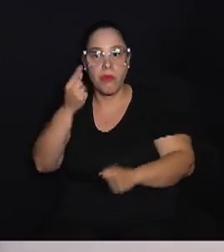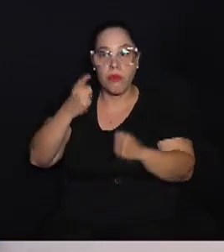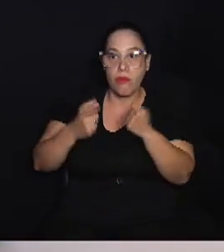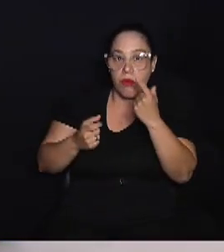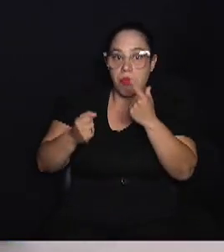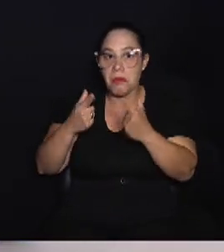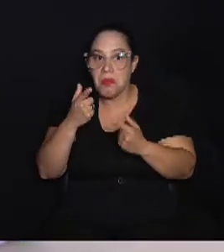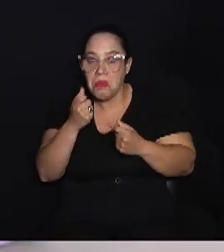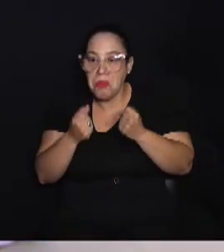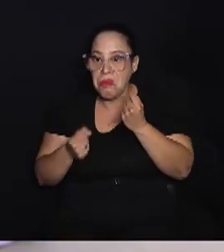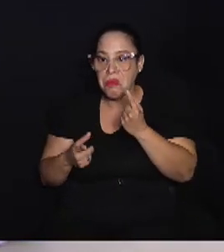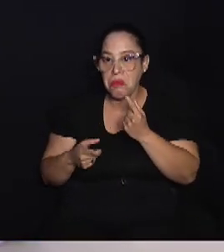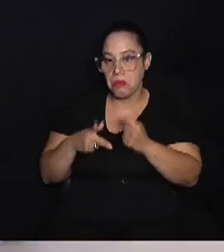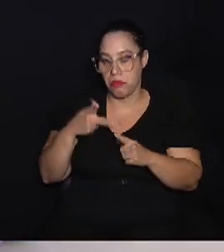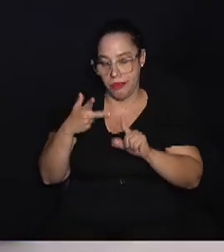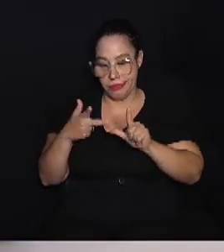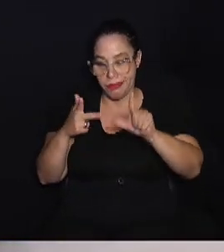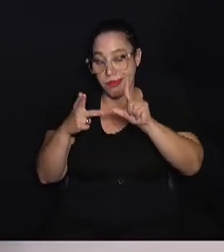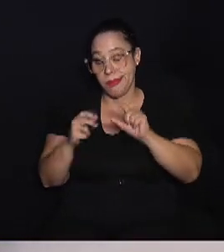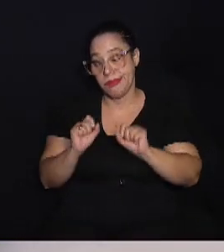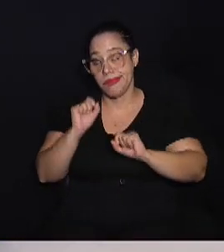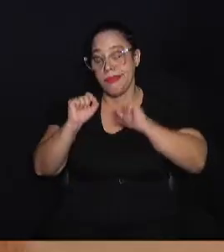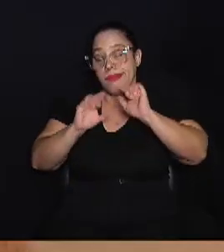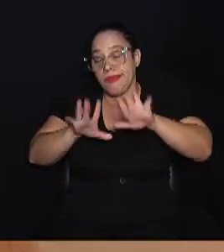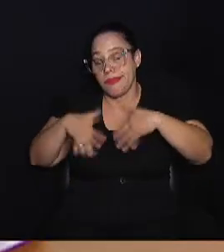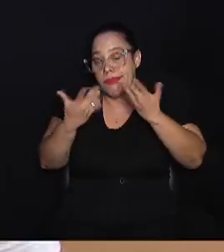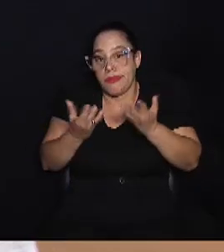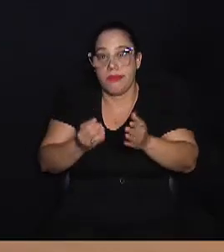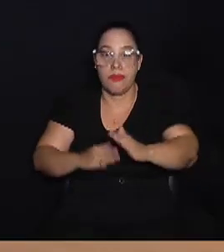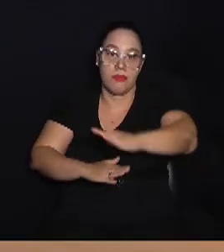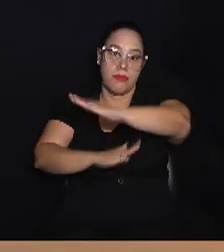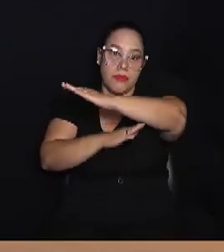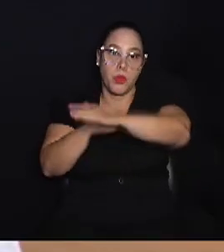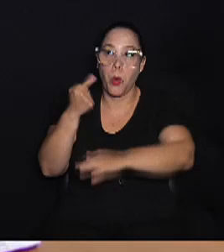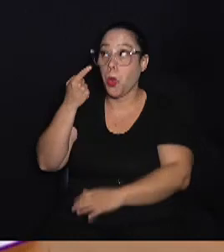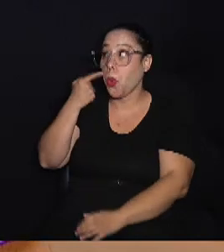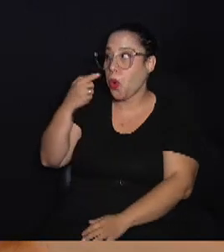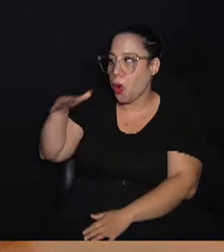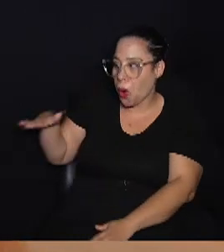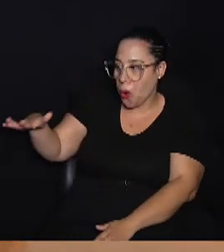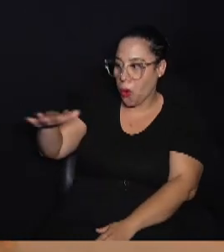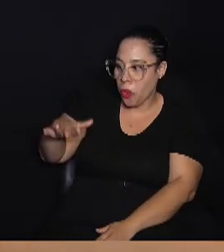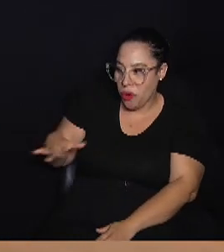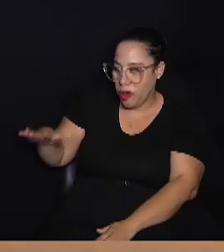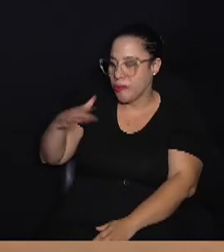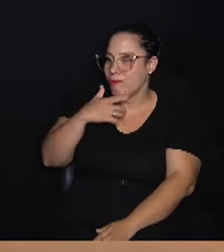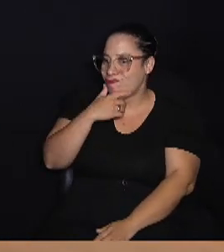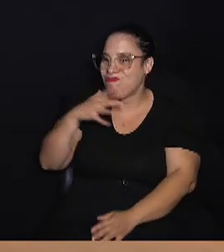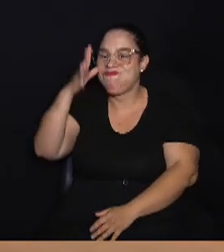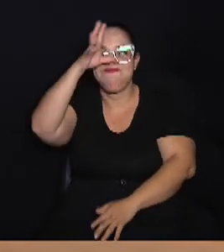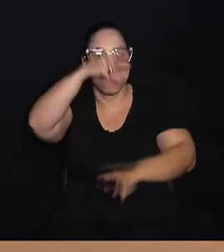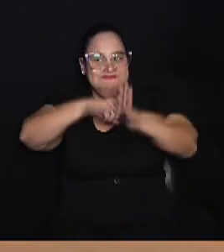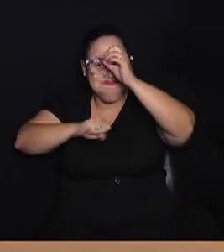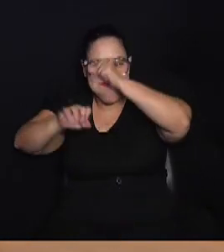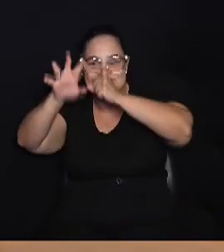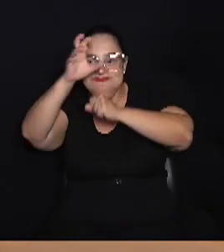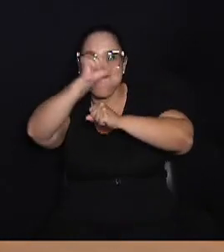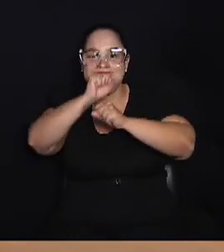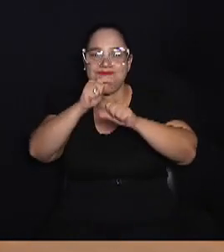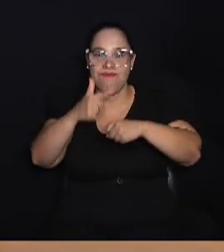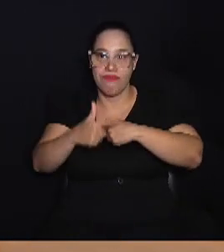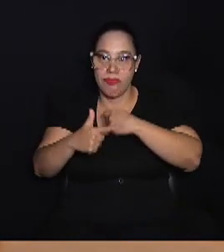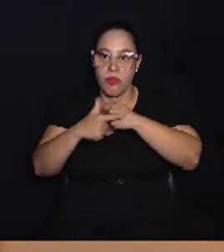as atribuições do Legislativo e funcionamento da Câmara. Olha, essa turminha aqui aprendeu muito sobre o papel